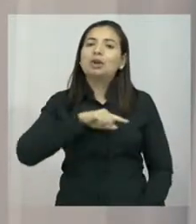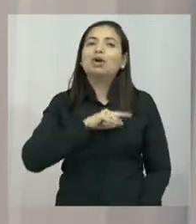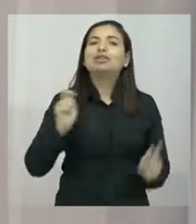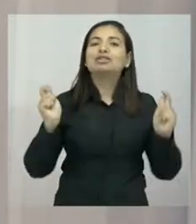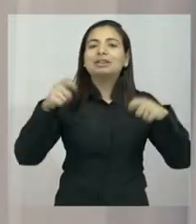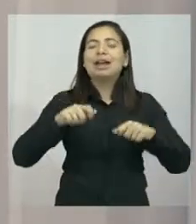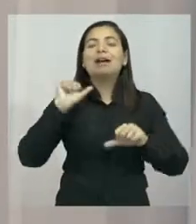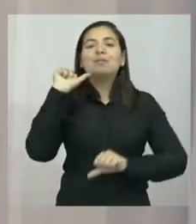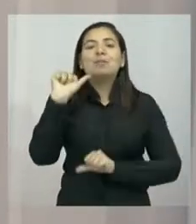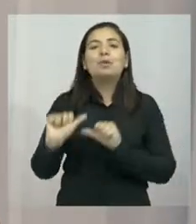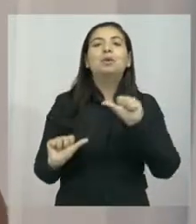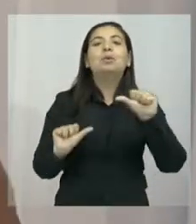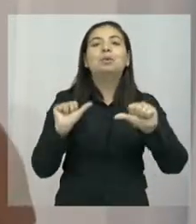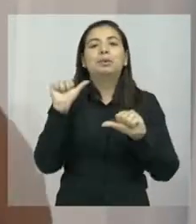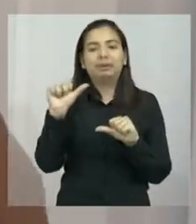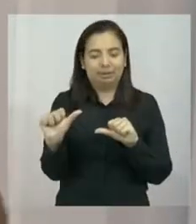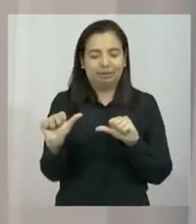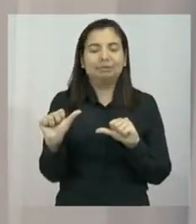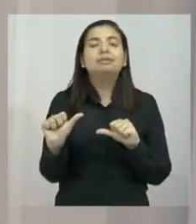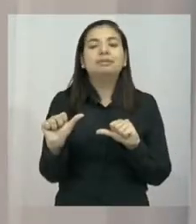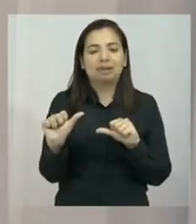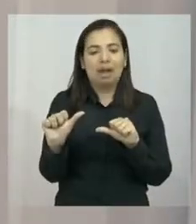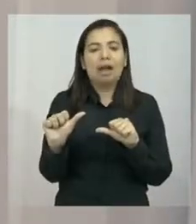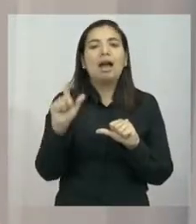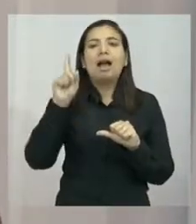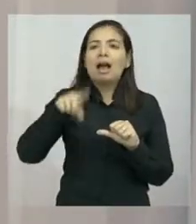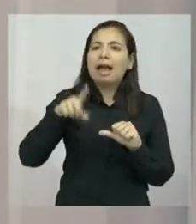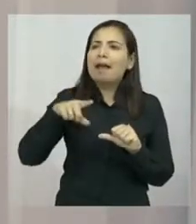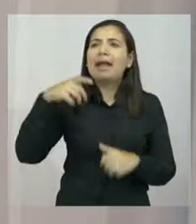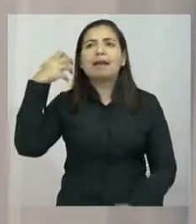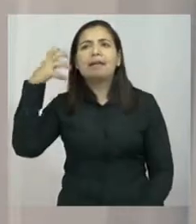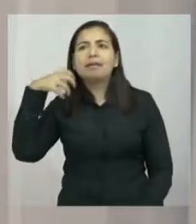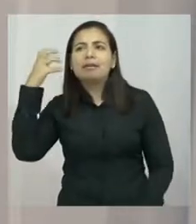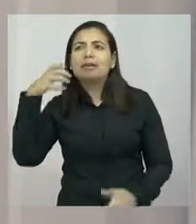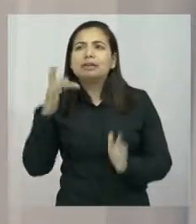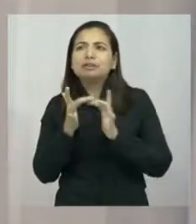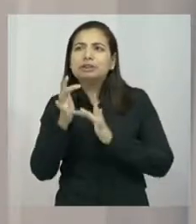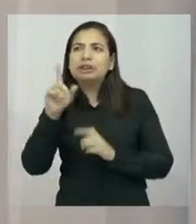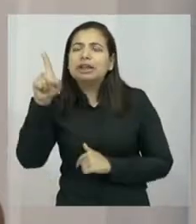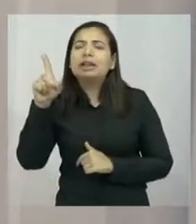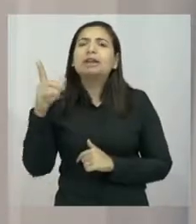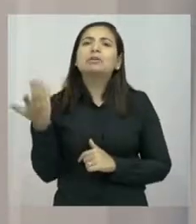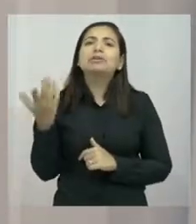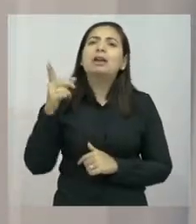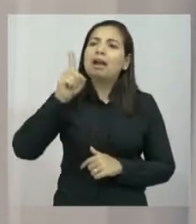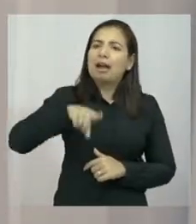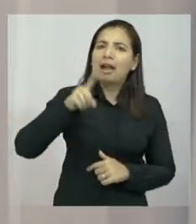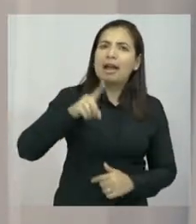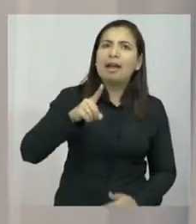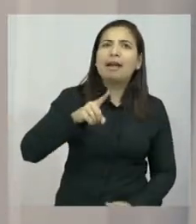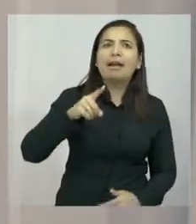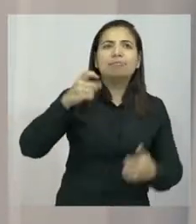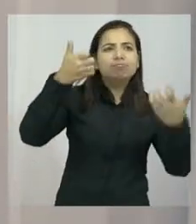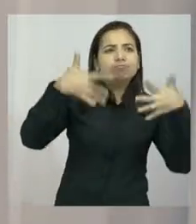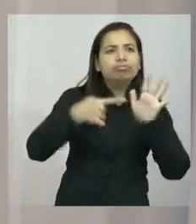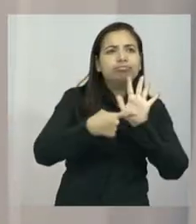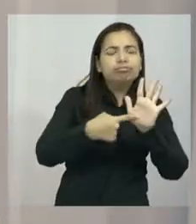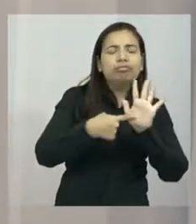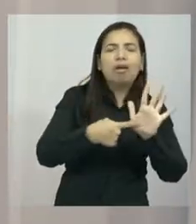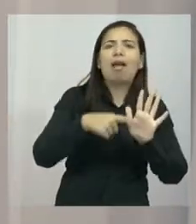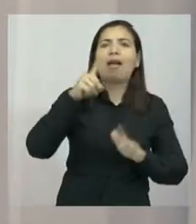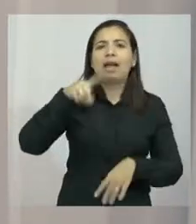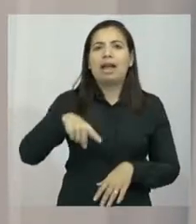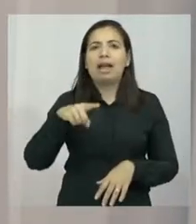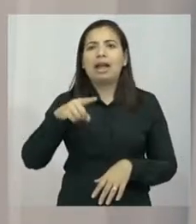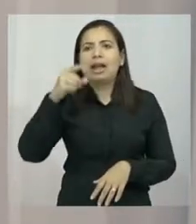A gente pode transformar através do louvor, através da revelação, através do conhecimento. Tudo isso